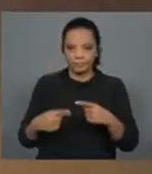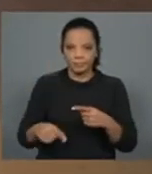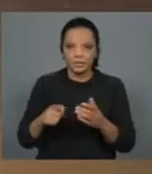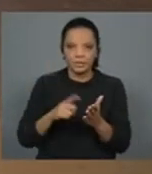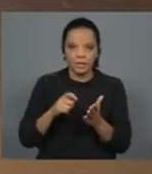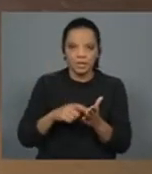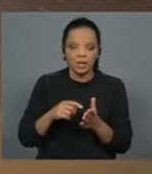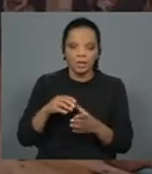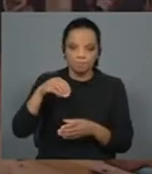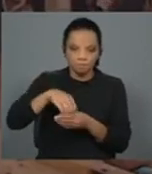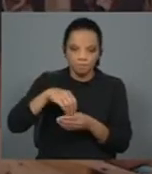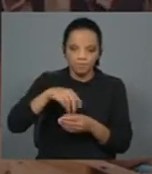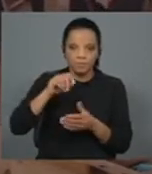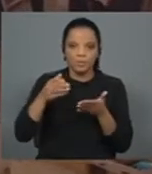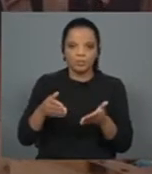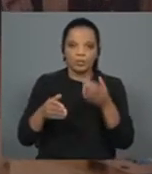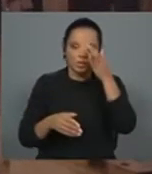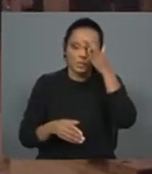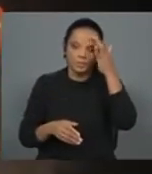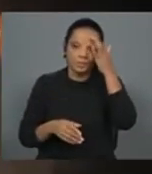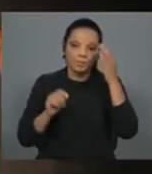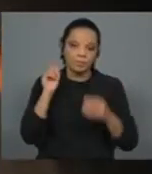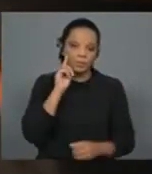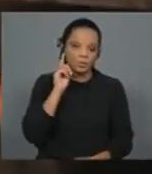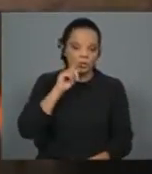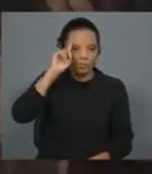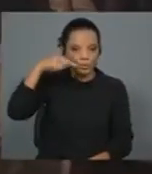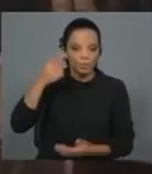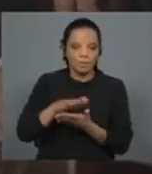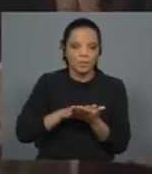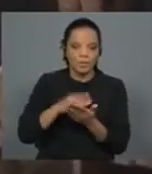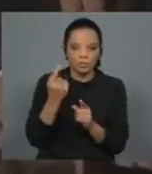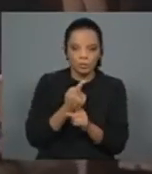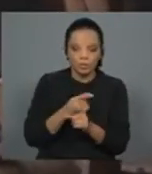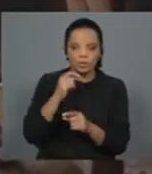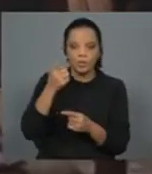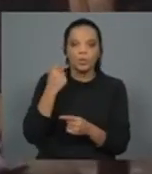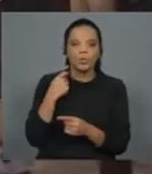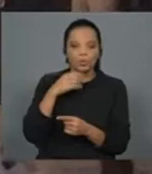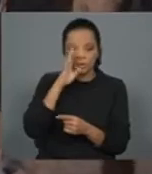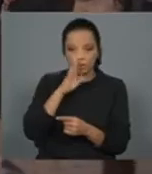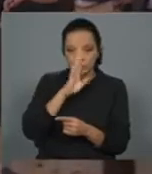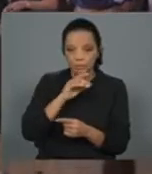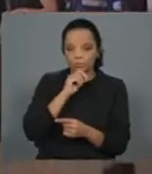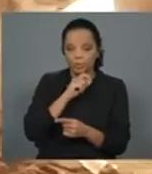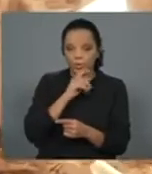de ajudar, é importante também termos noções básicas e fazermos alguns cursos, se possível,